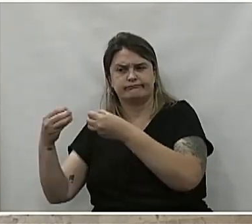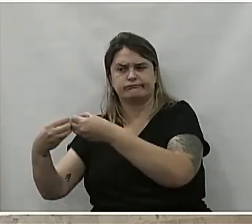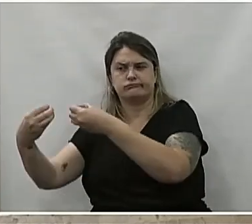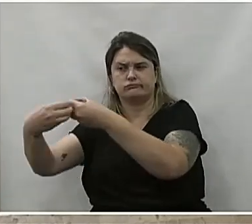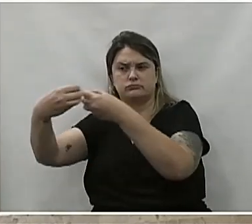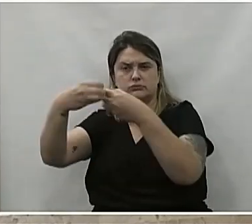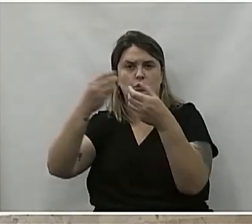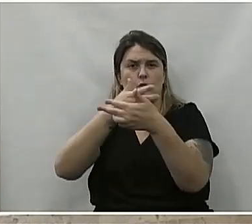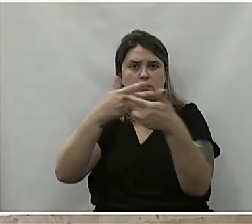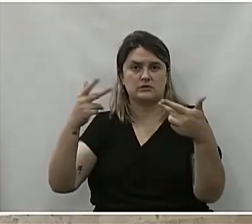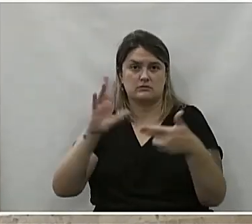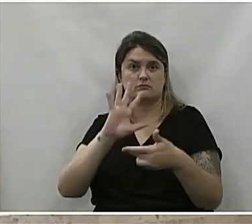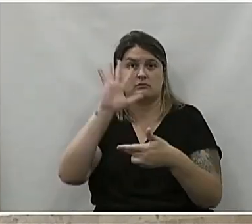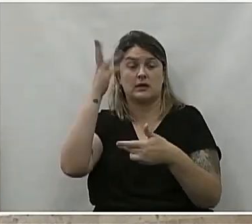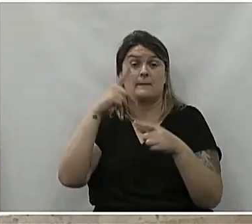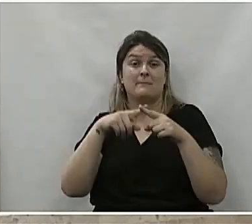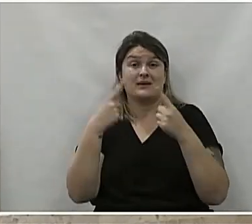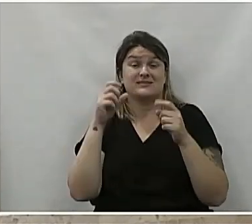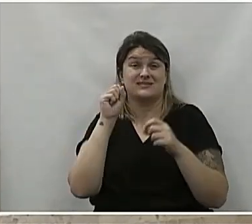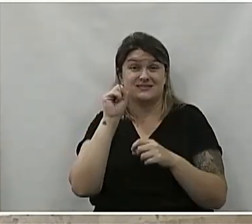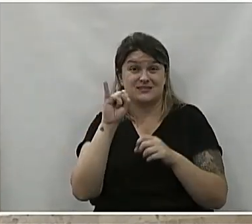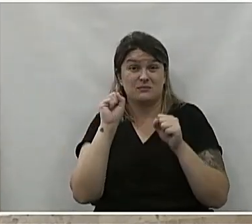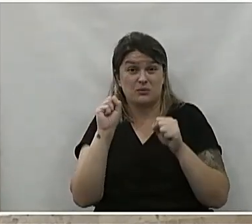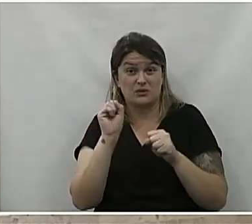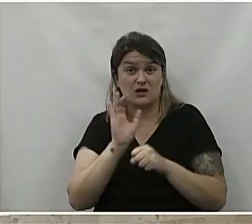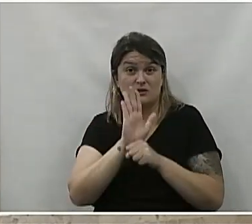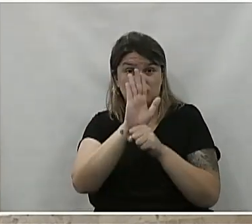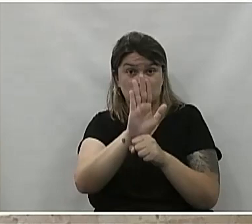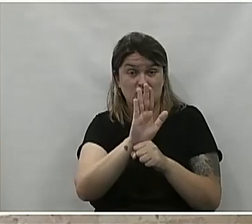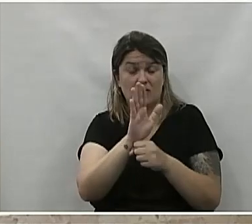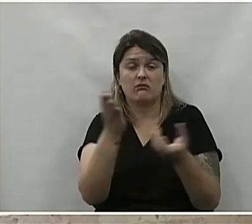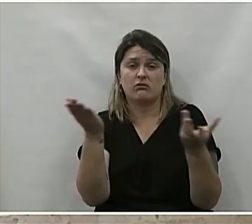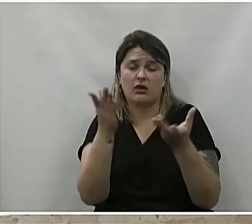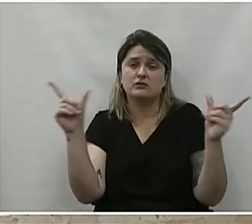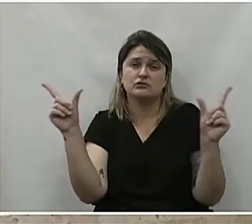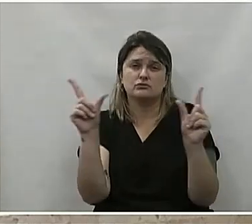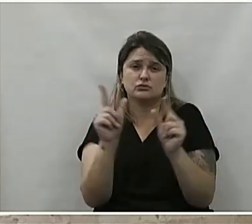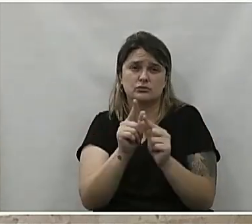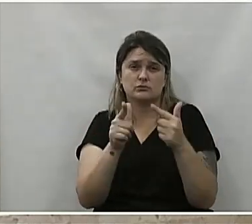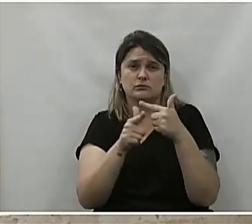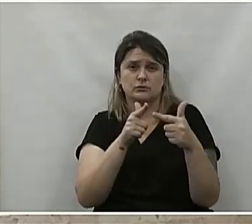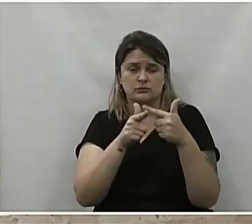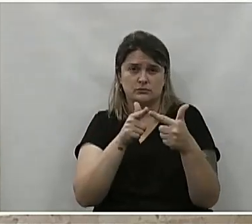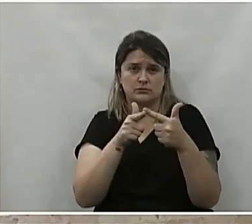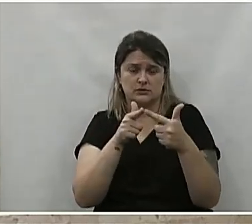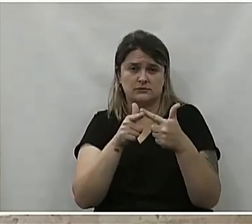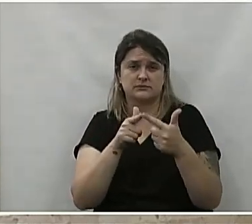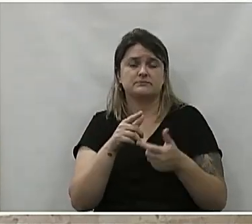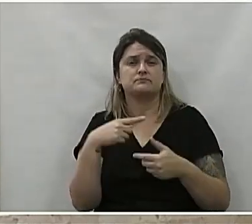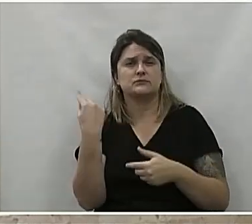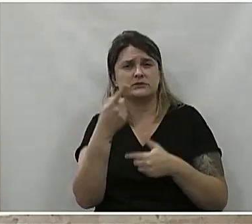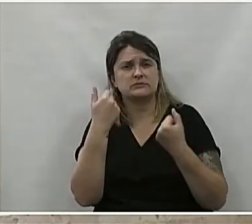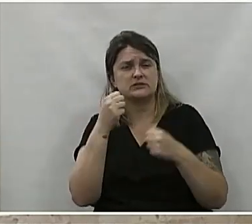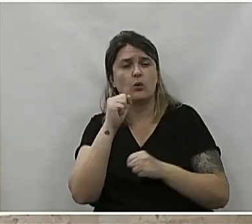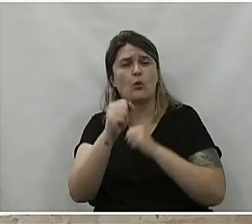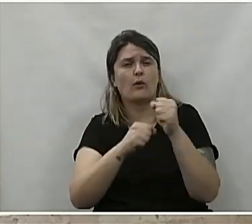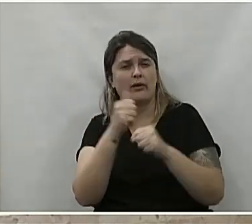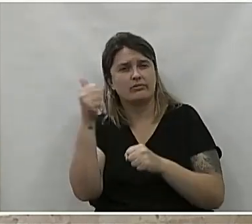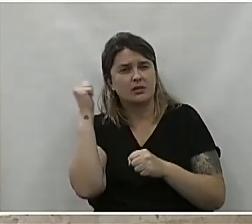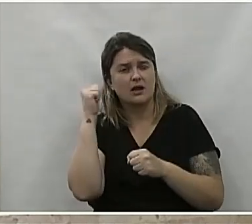acontecem Mas com certeza Se a gente puder Contribuir De alguma maneira Para amenizar isso Daí A gente tem que estar